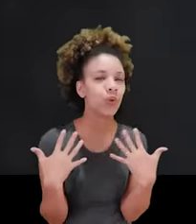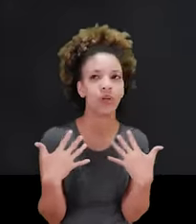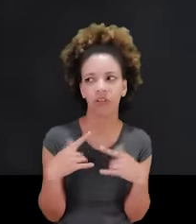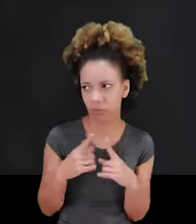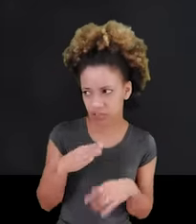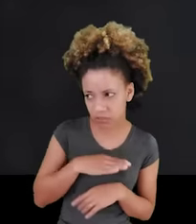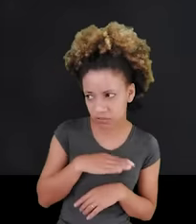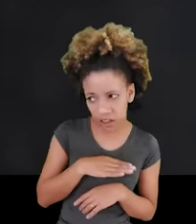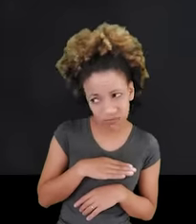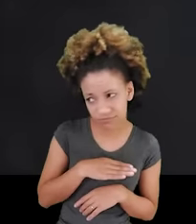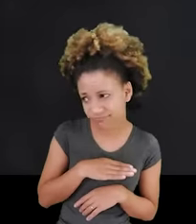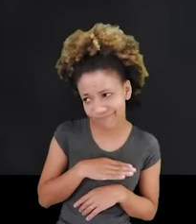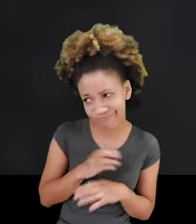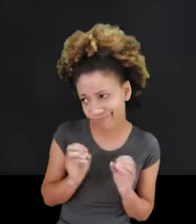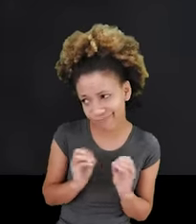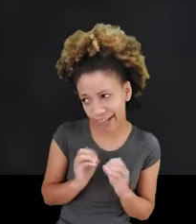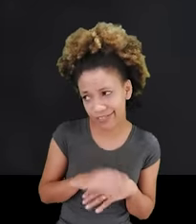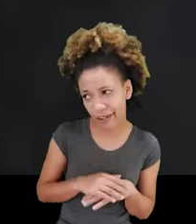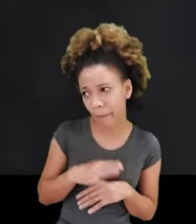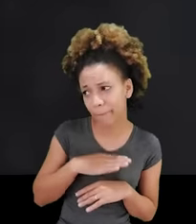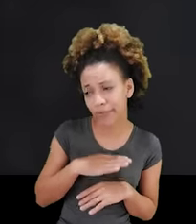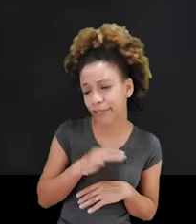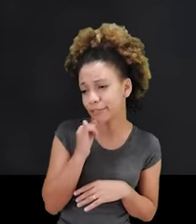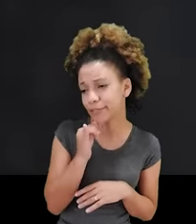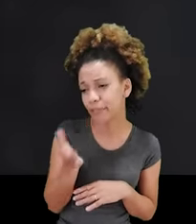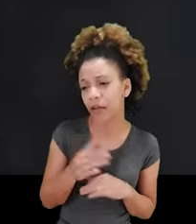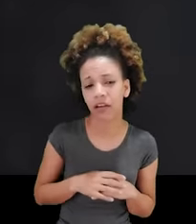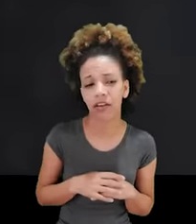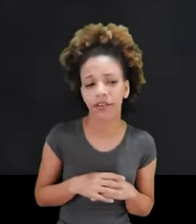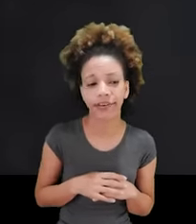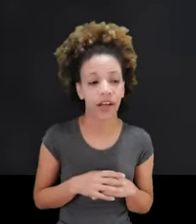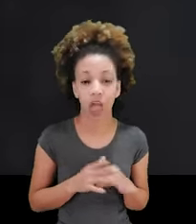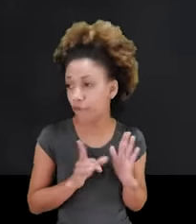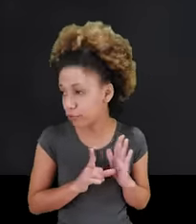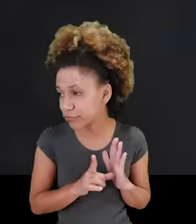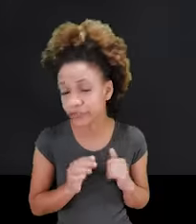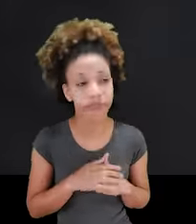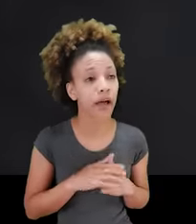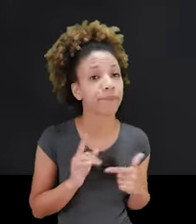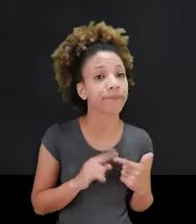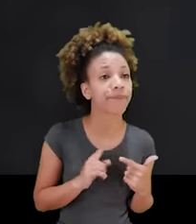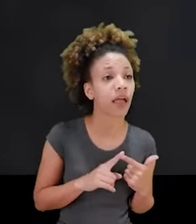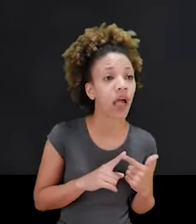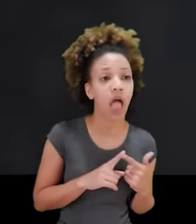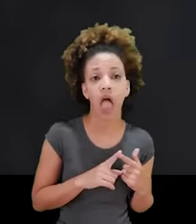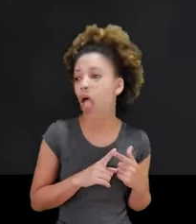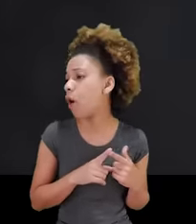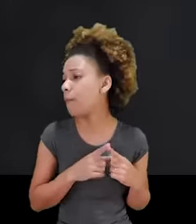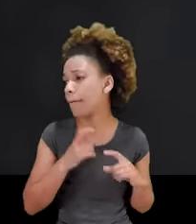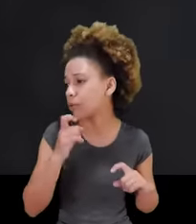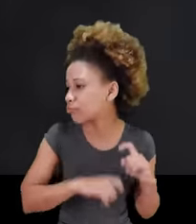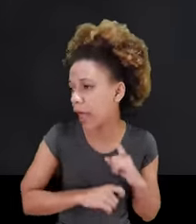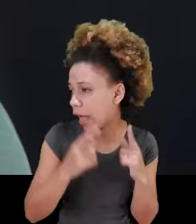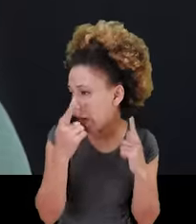um português, não funciona. O português é tipo um machista, é um abusado. Brasileiro, não,